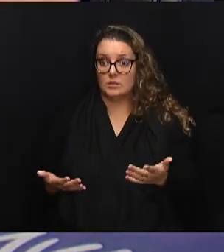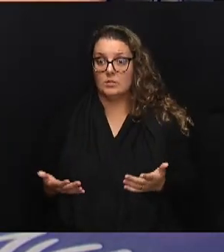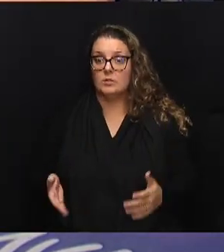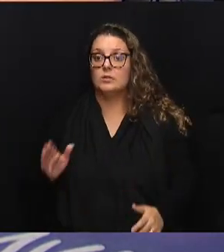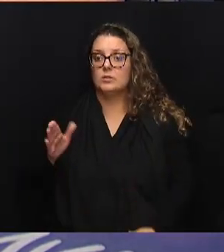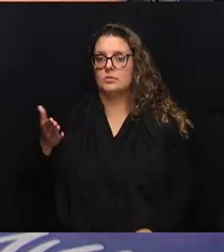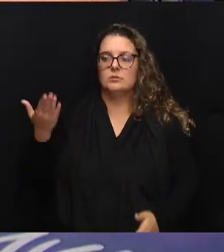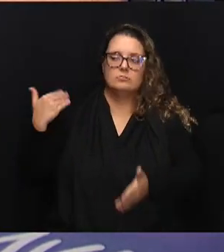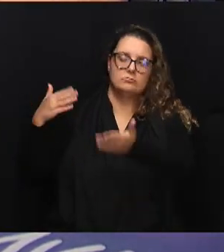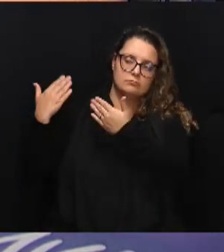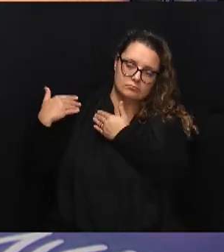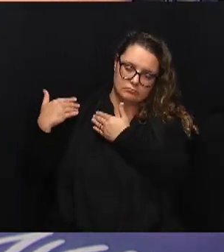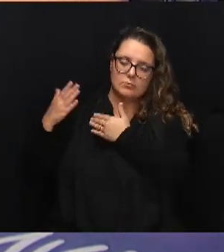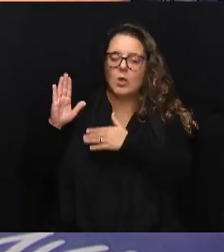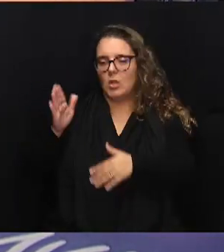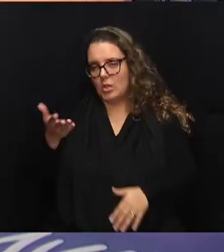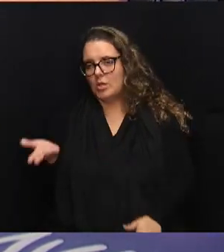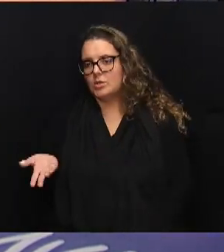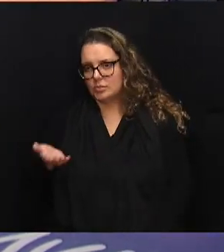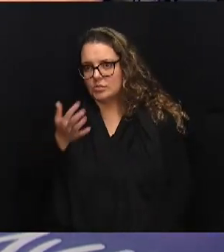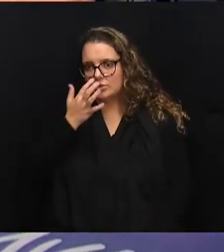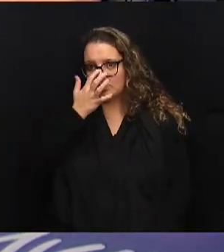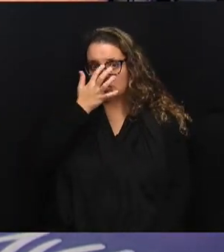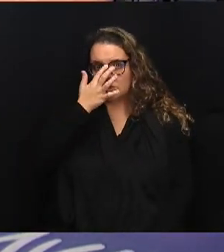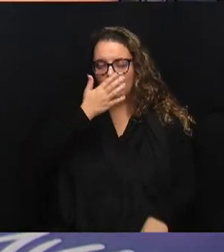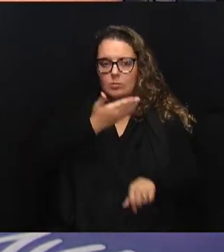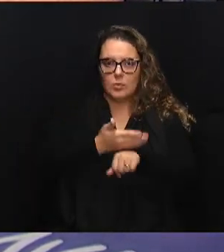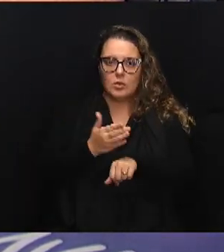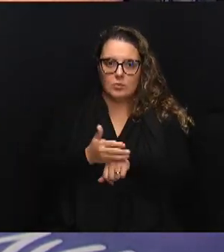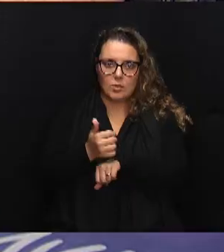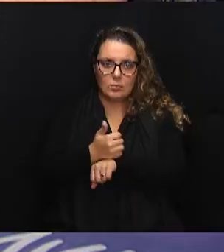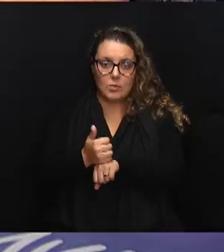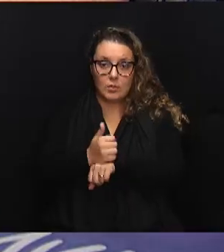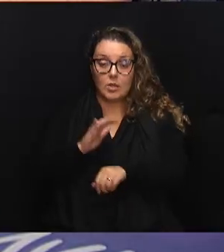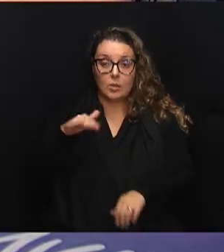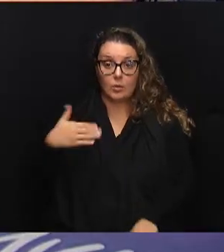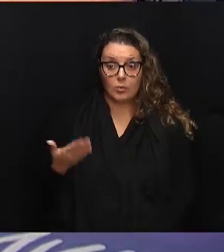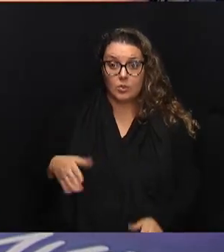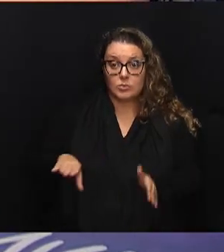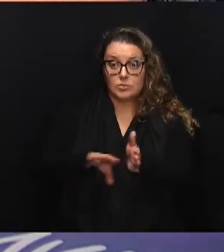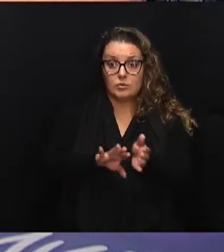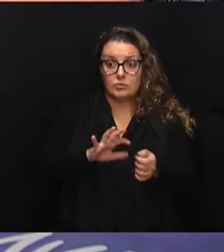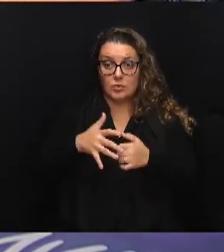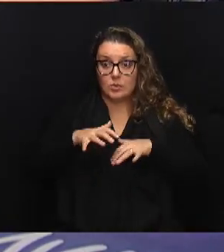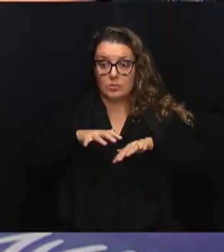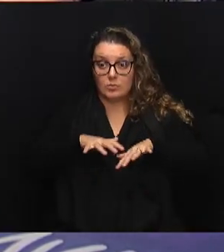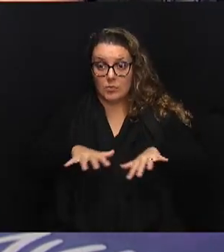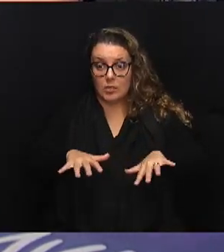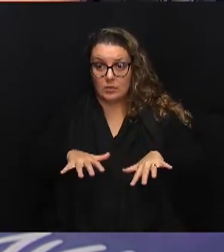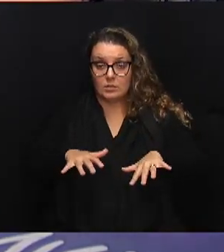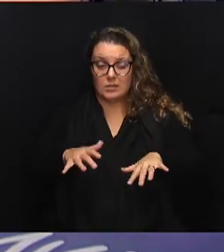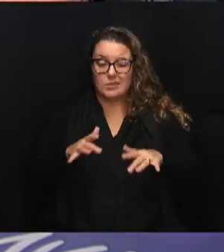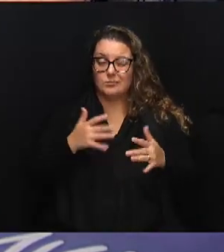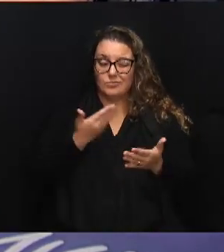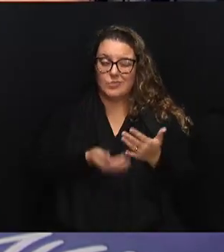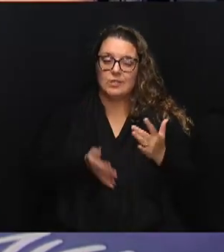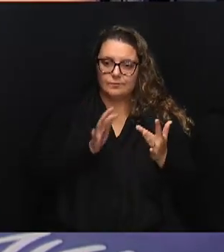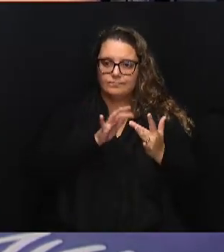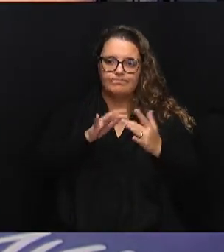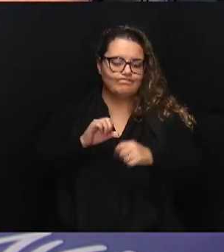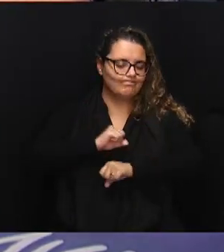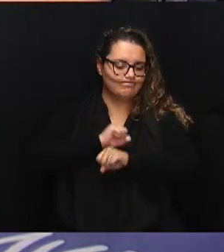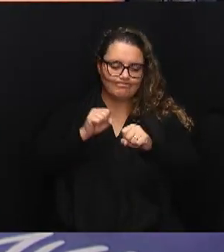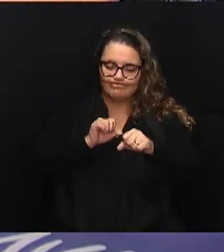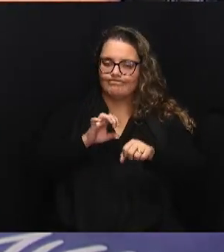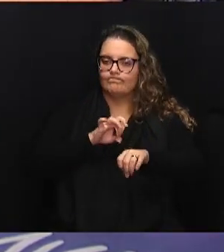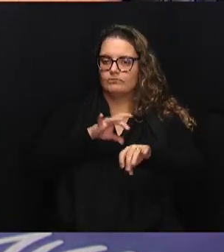de antes, já era algo praticado pelos jogadores, mas quando veio a pandemia, que a gente perdeu esse contato, aí veio o boom do online. Então, assim, muita